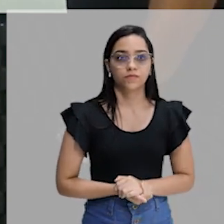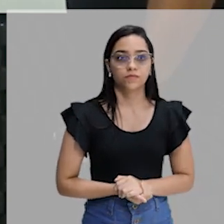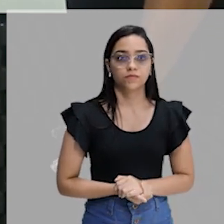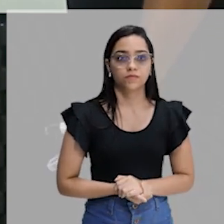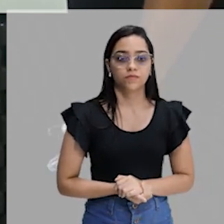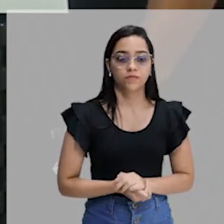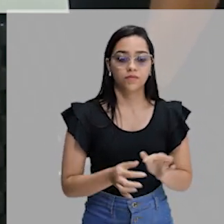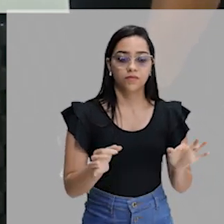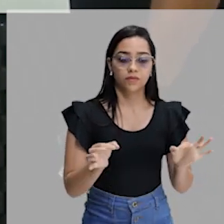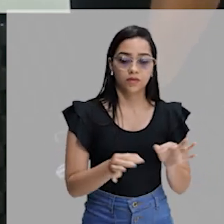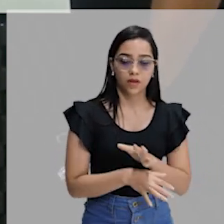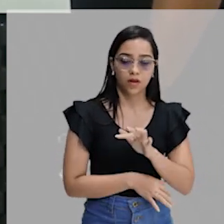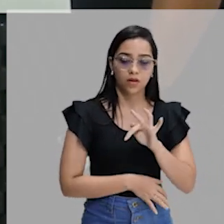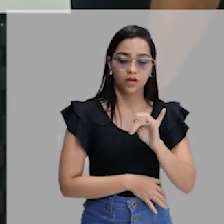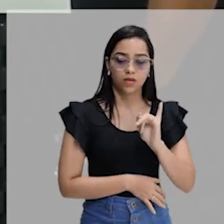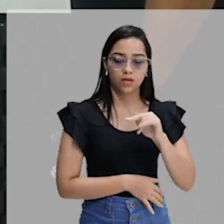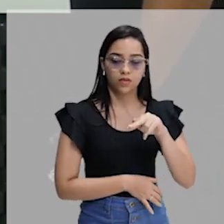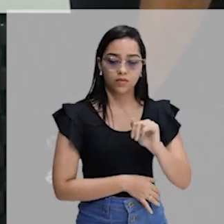final